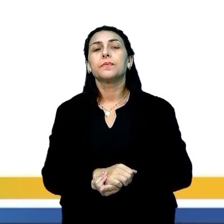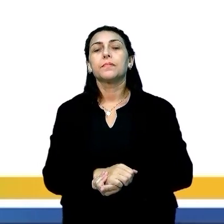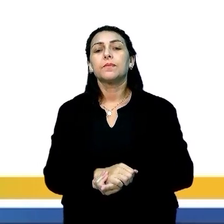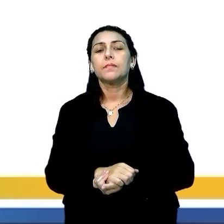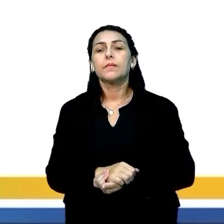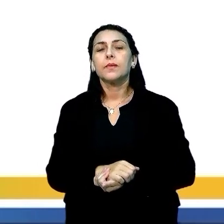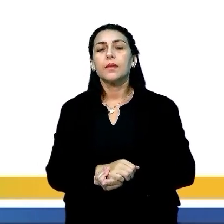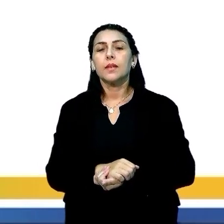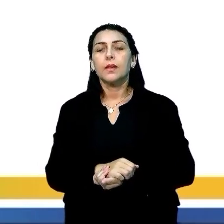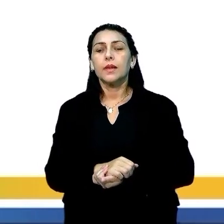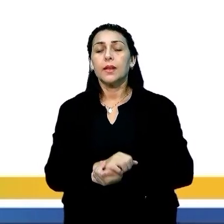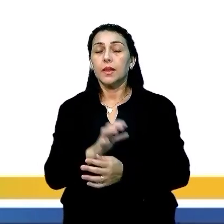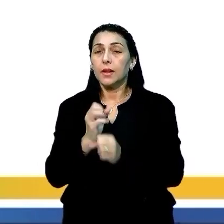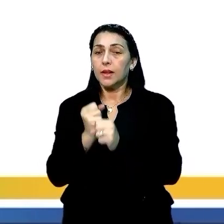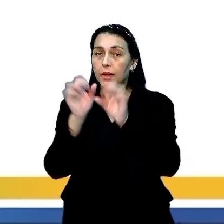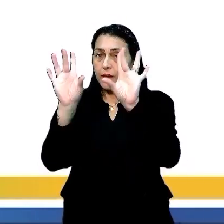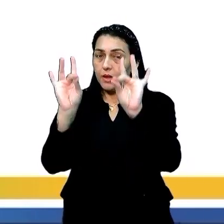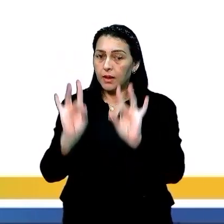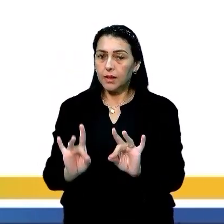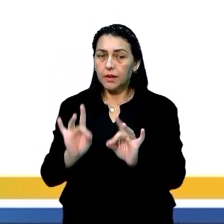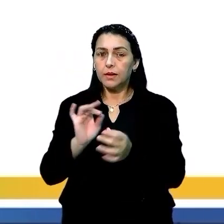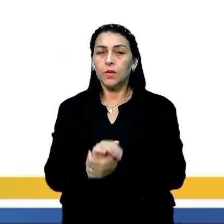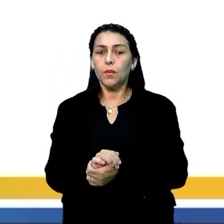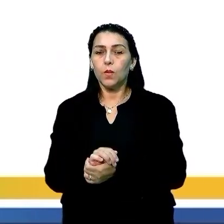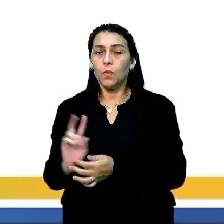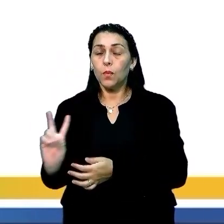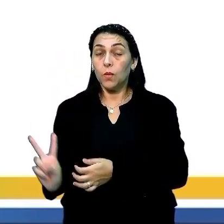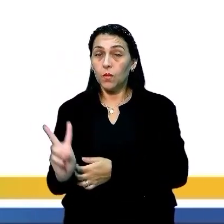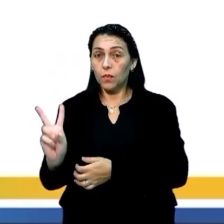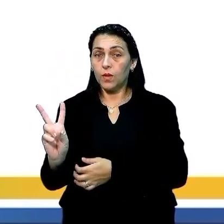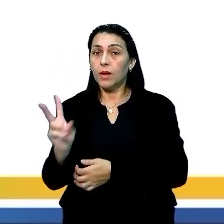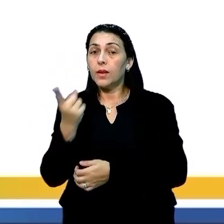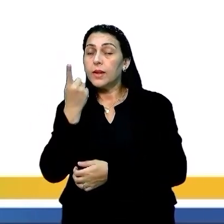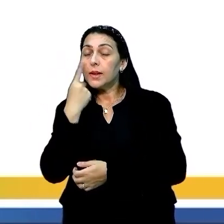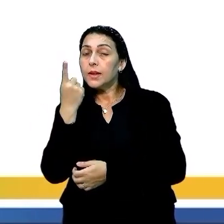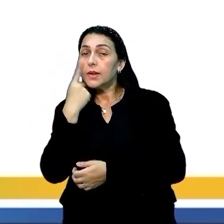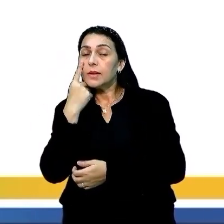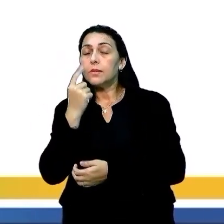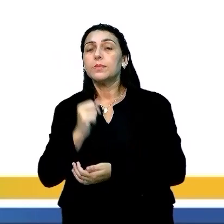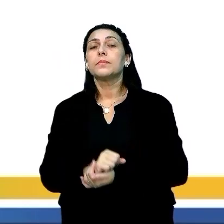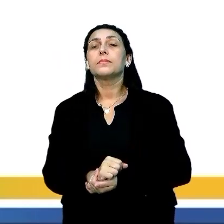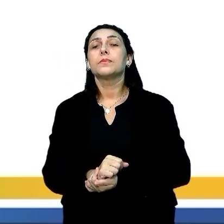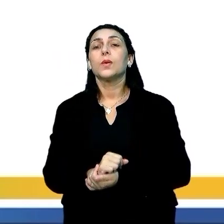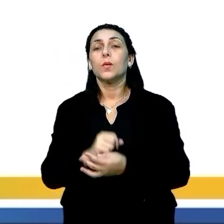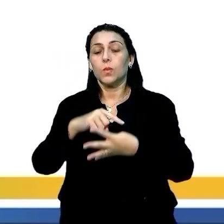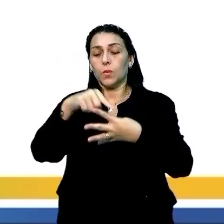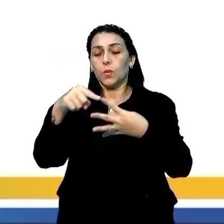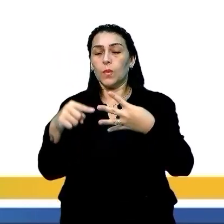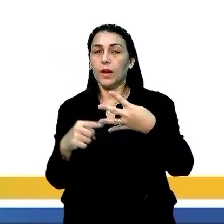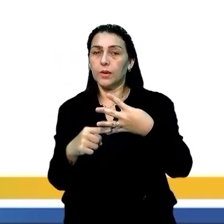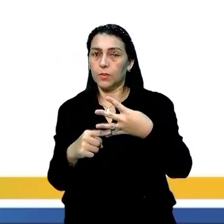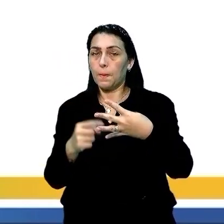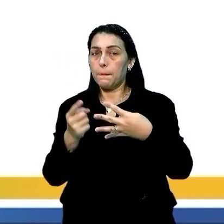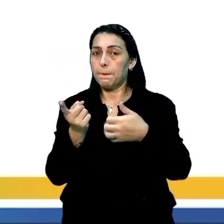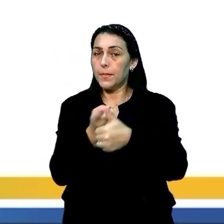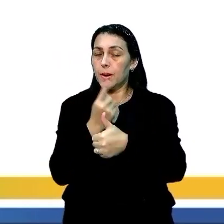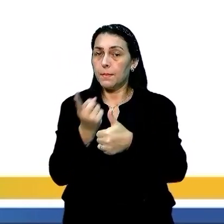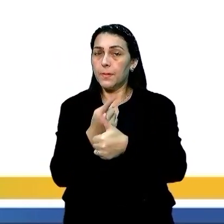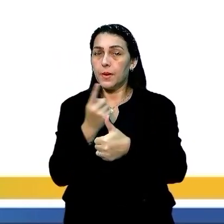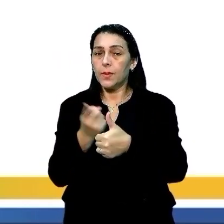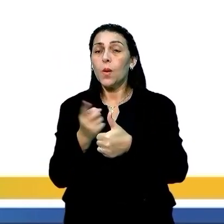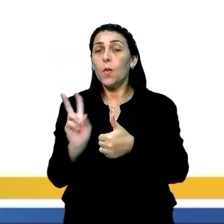Considere as situações descritas a seguir. Então, nós temos aí 4 pontos. Primeiro,